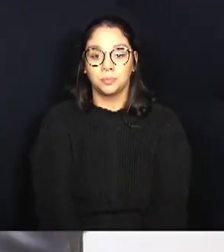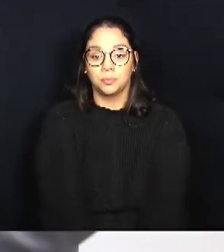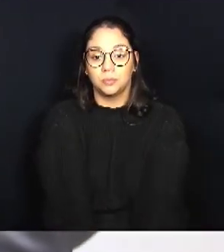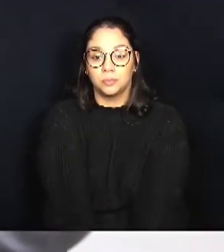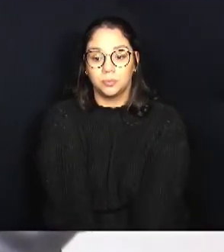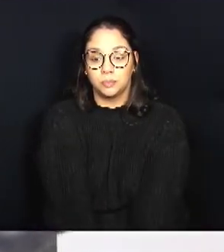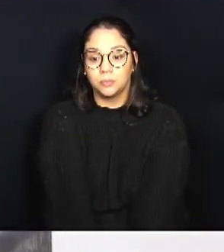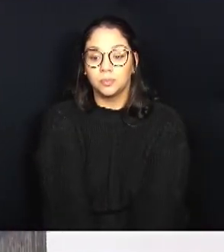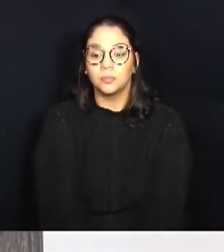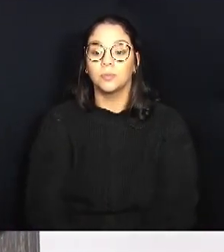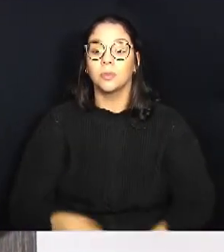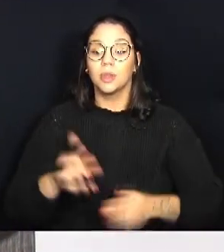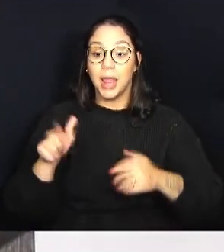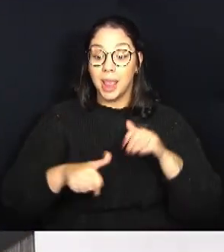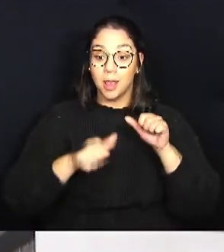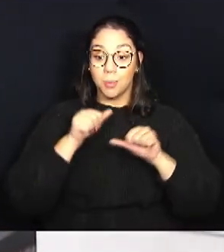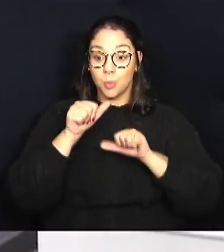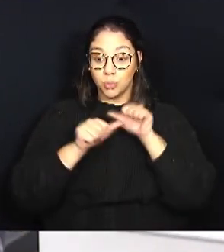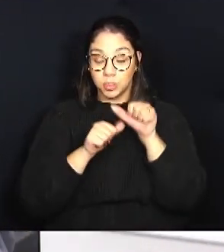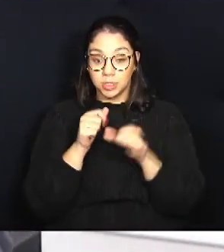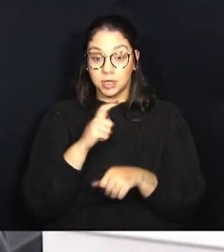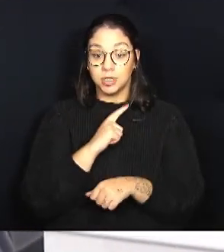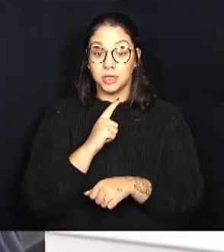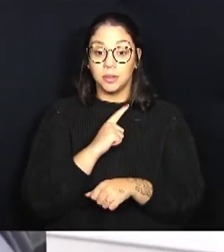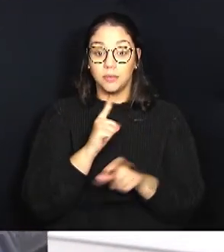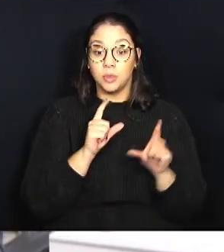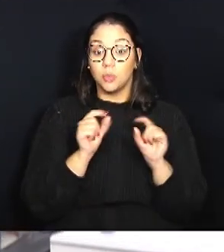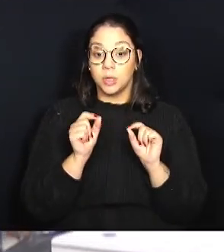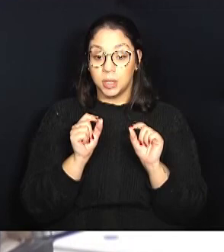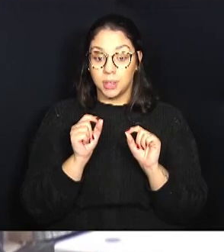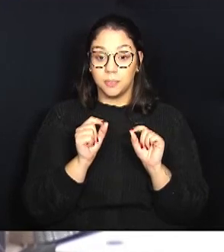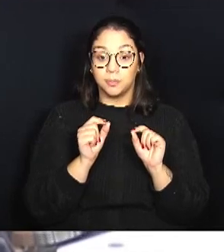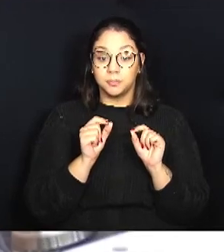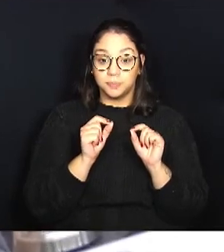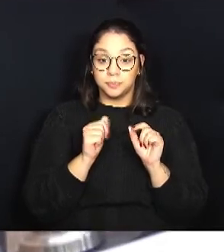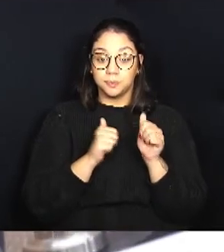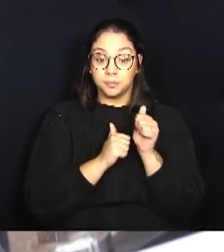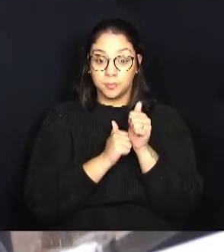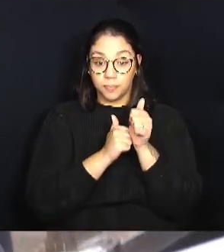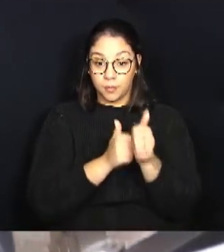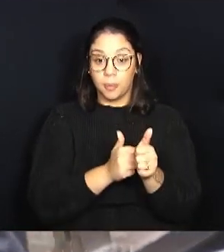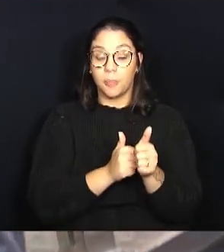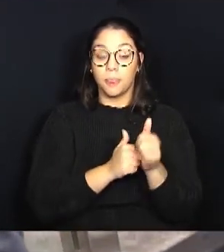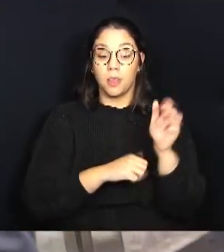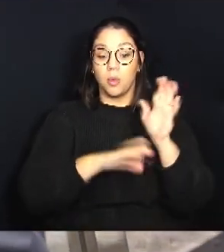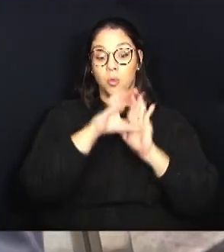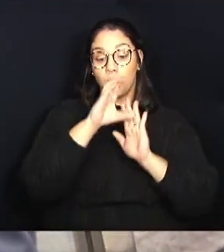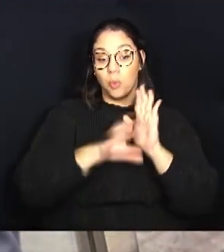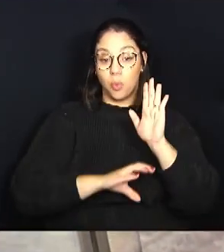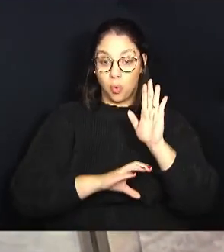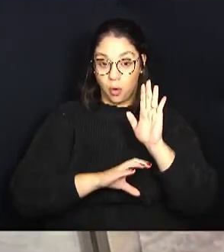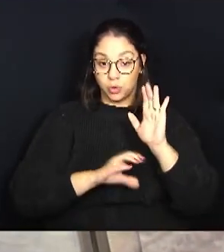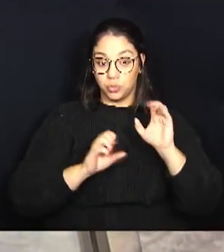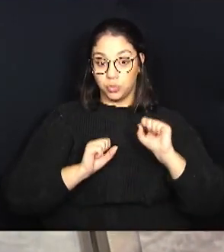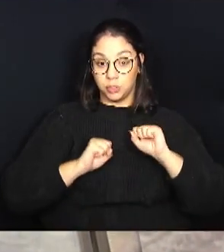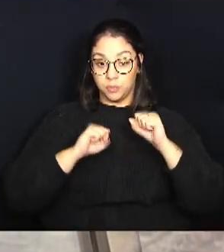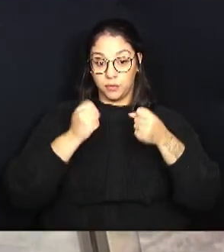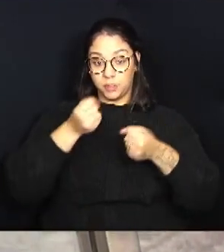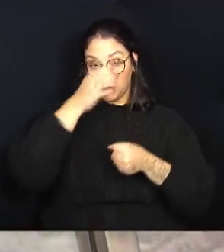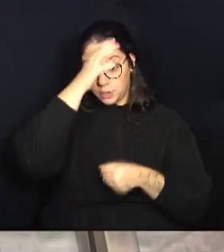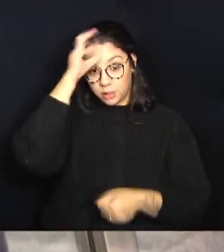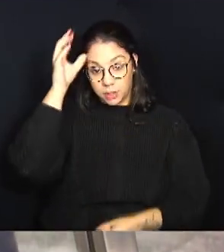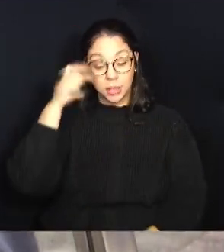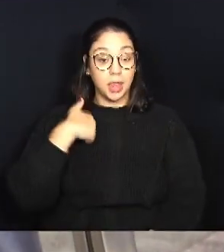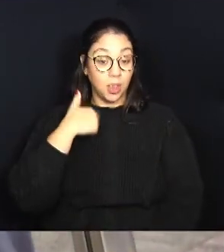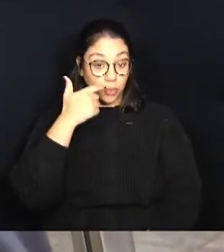Essa daqui é uma alteração onde a gente vai passar a seguir o Código de Defesa do Consumidor. Eu, que sou presidente dessa